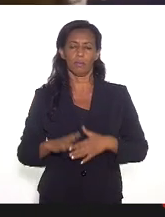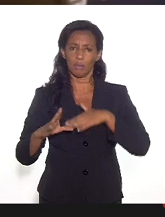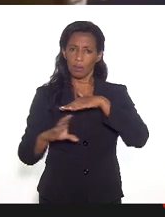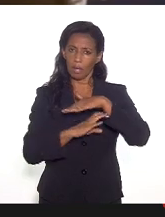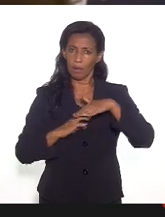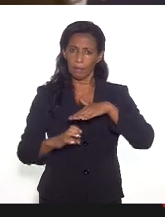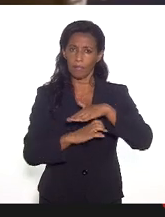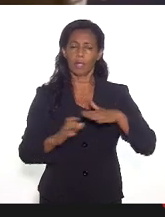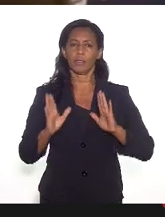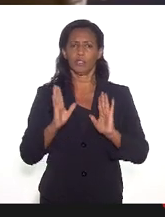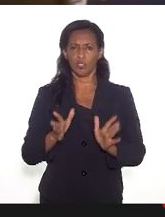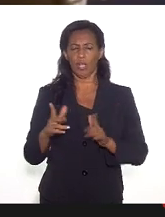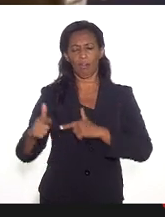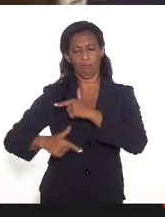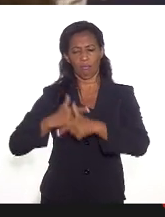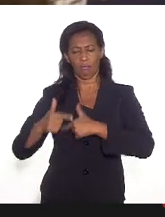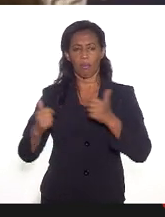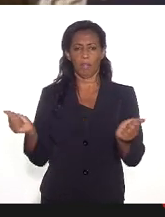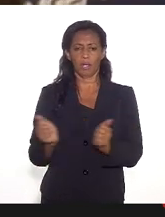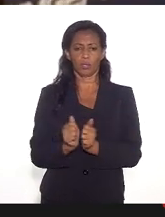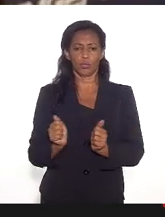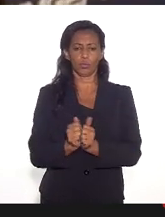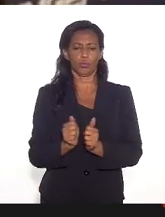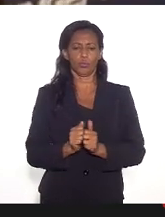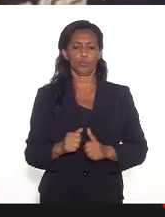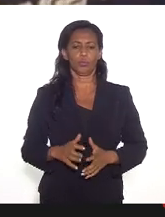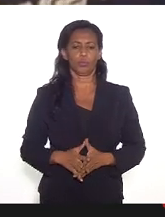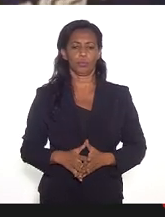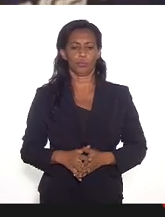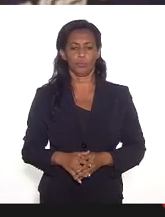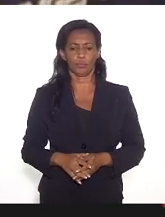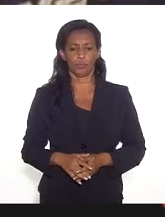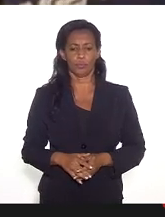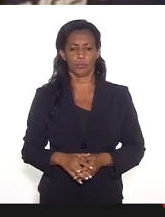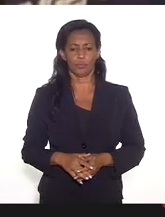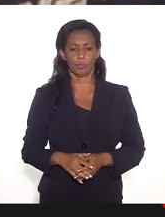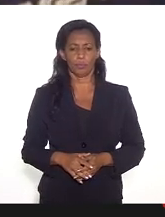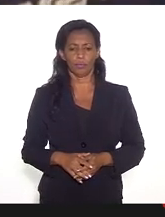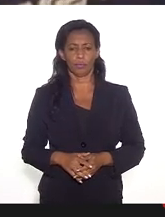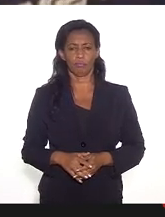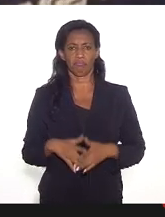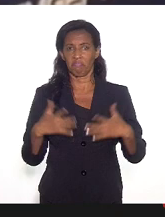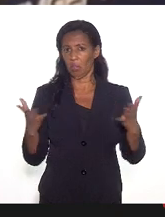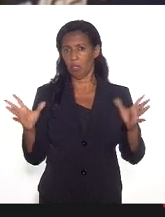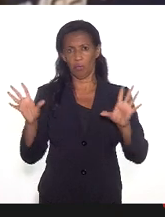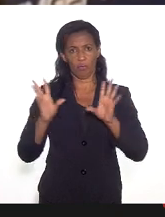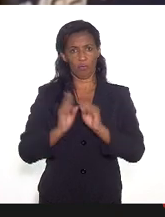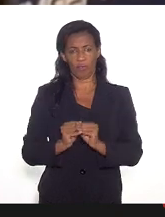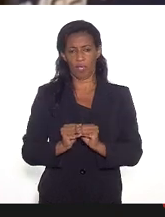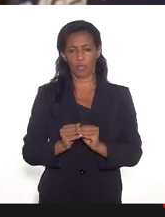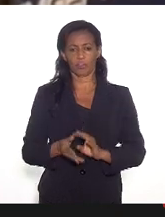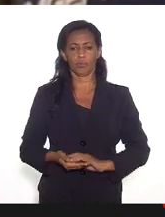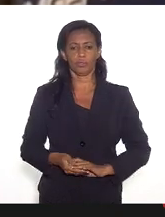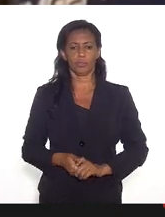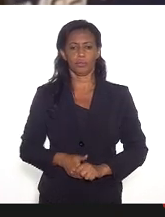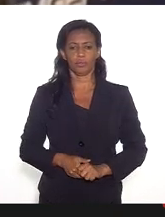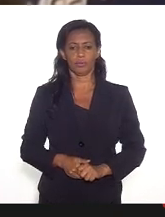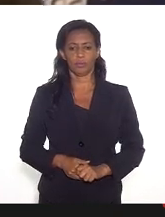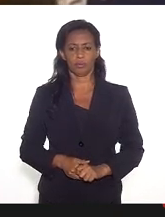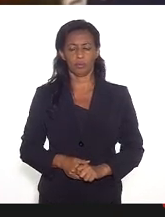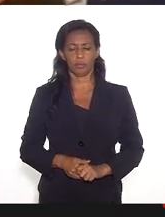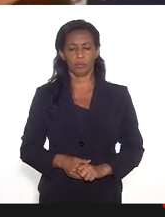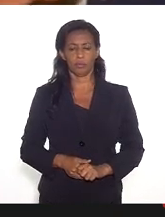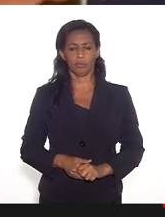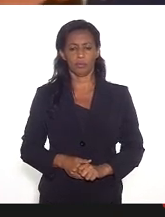trabalha conosco dentro do cluster, 2 segmentos. E eu acho que com isso eu fecho esse primeiro bloco. Eu recebi